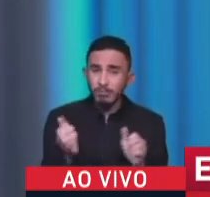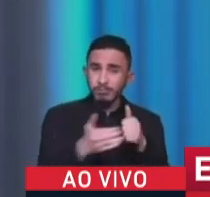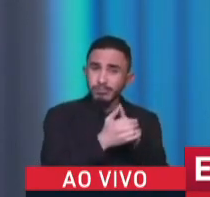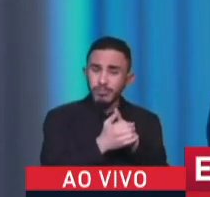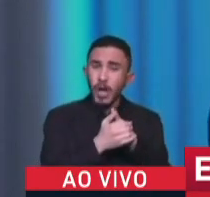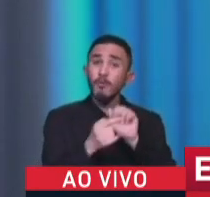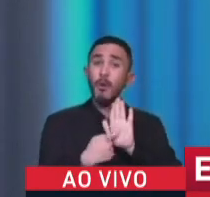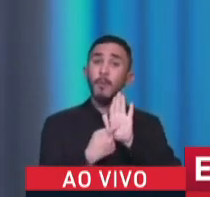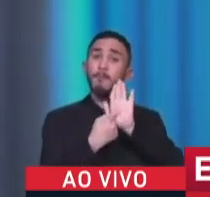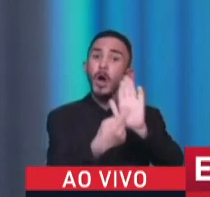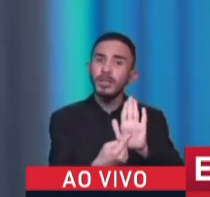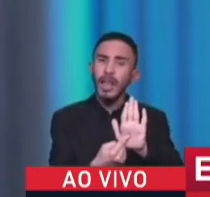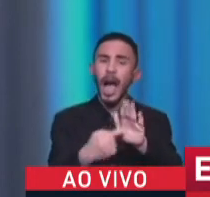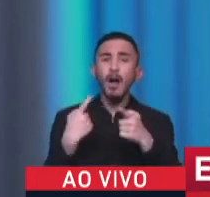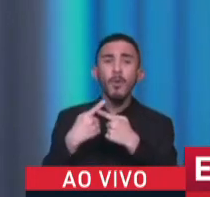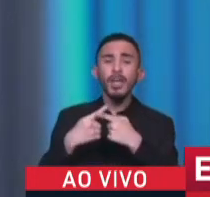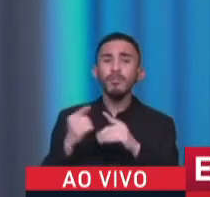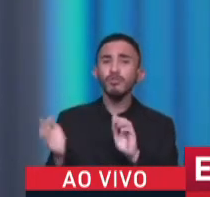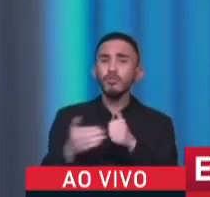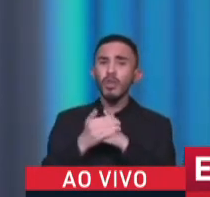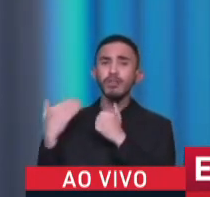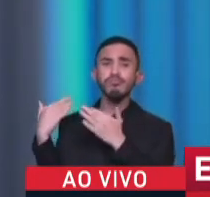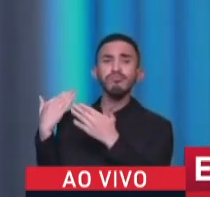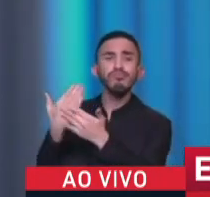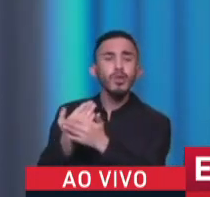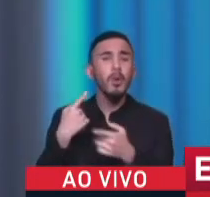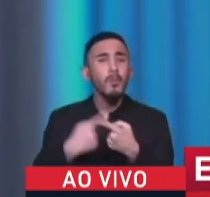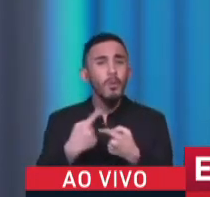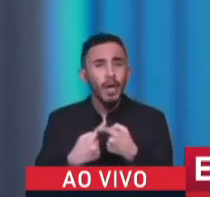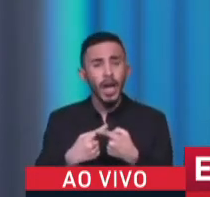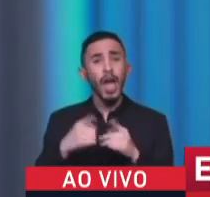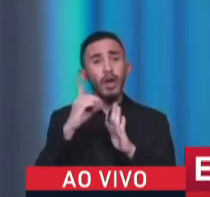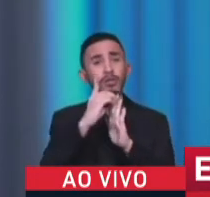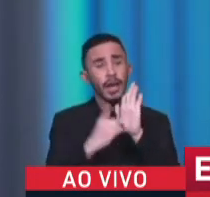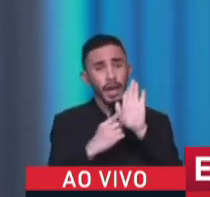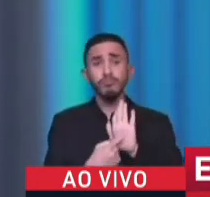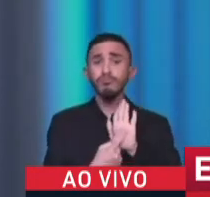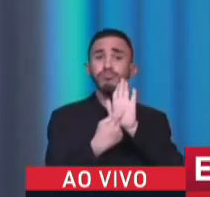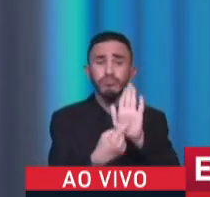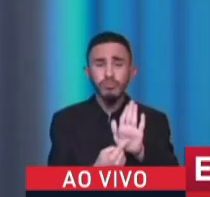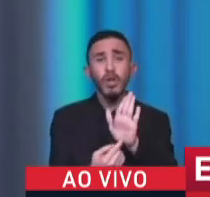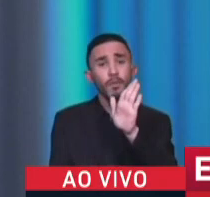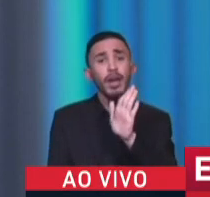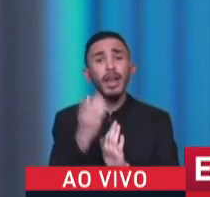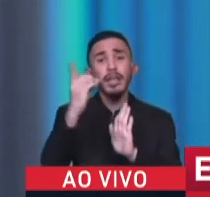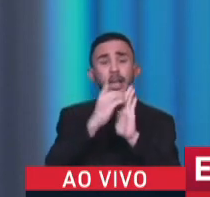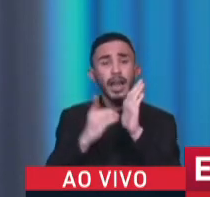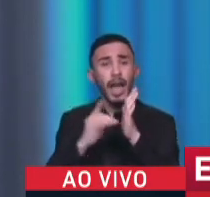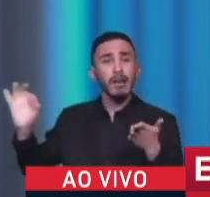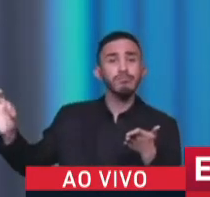a Jovem Pan e gostando da programação que a gente tem, é exatamente isso. A gente é a única voz na